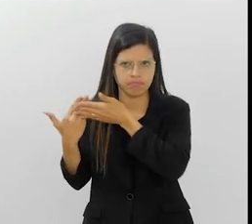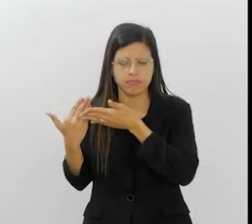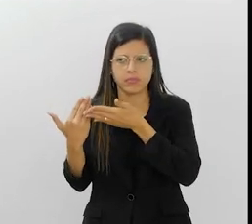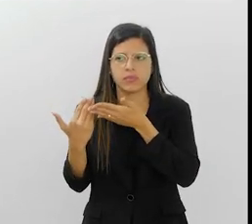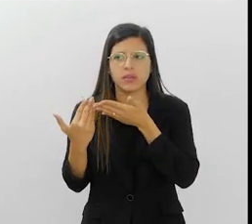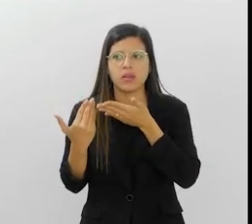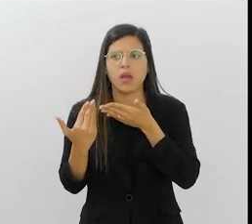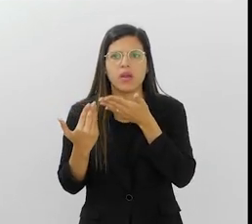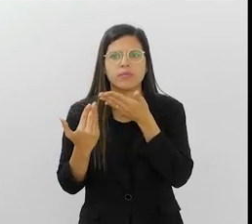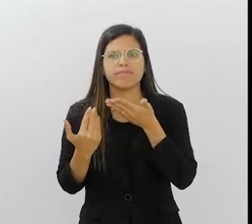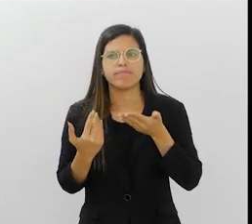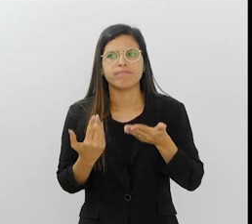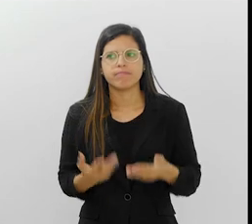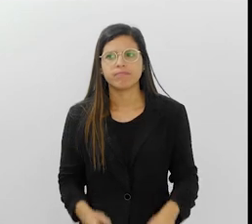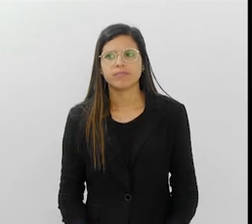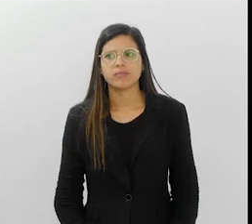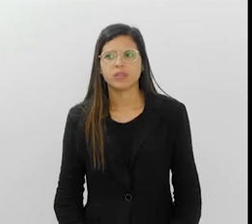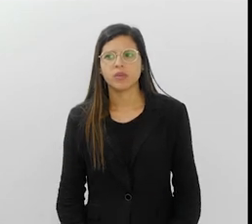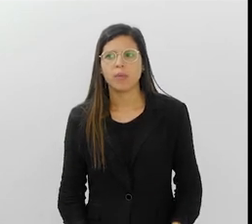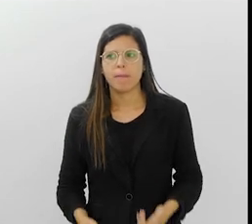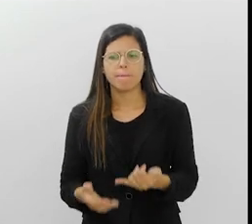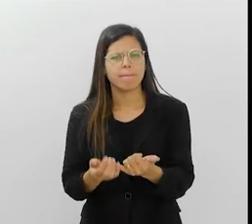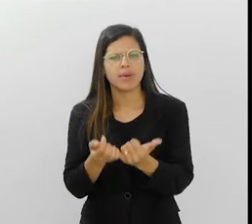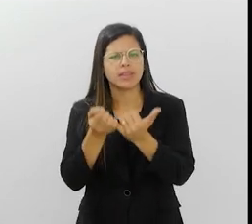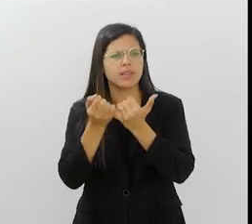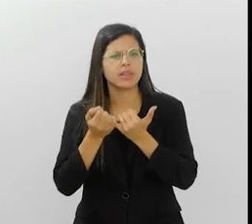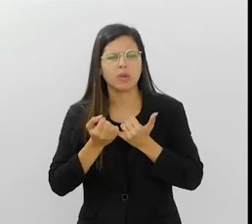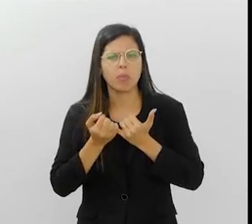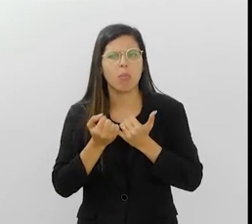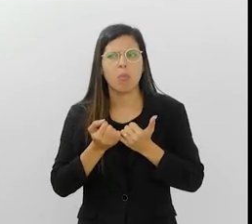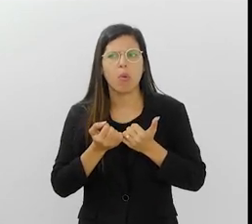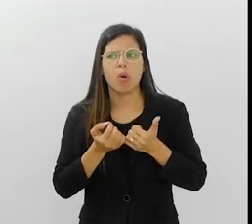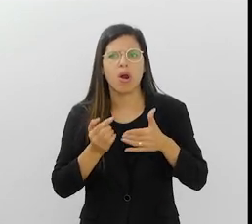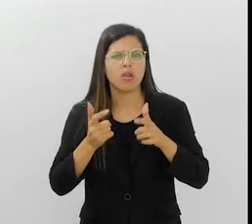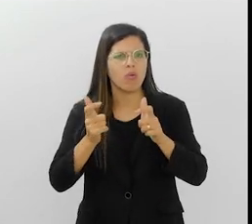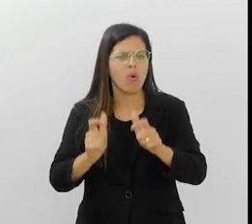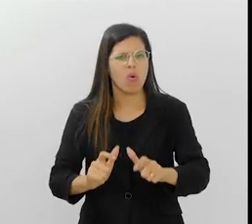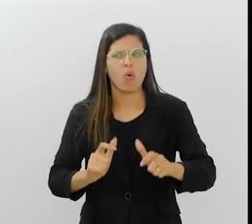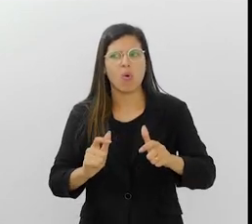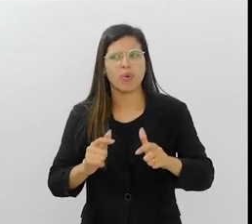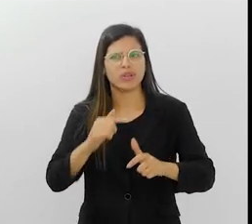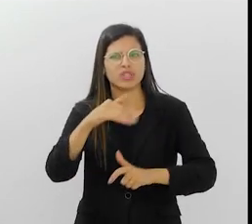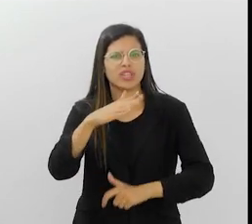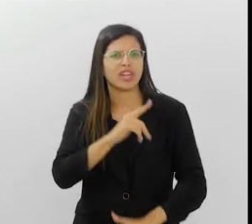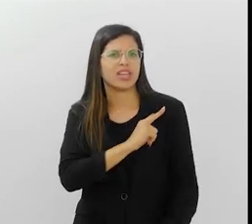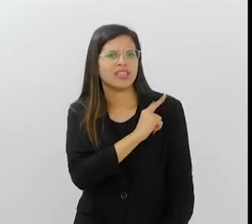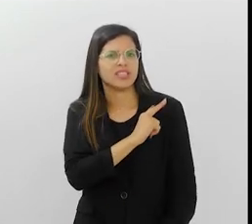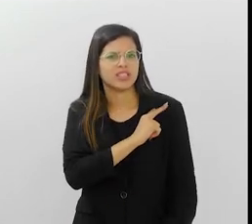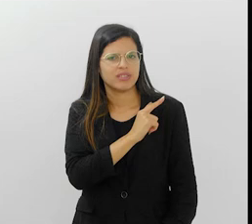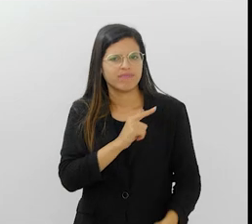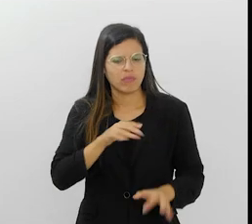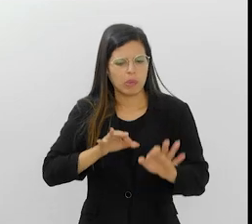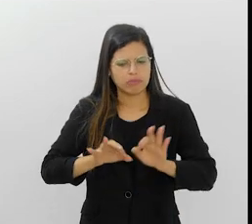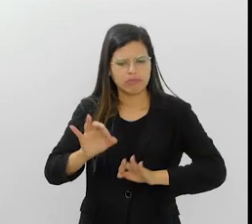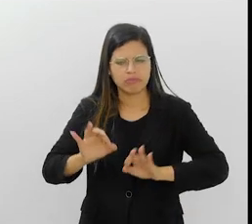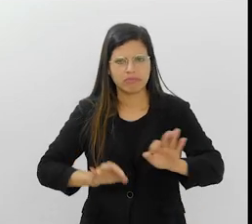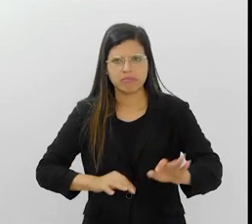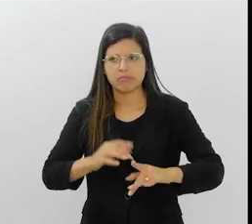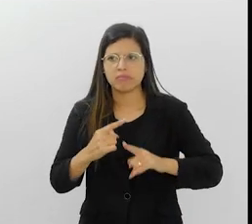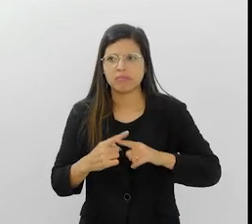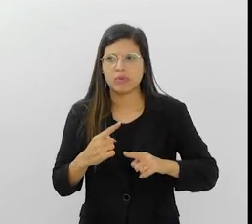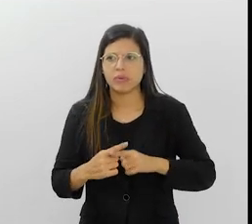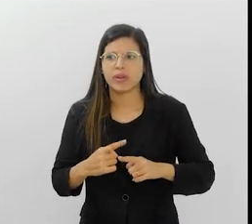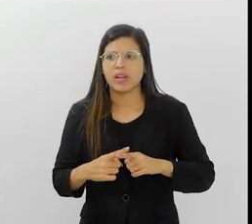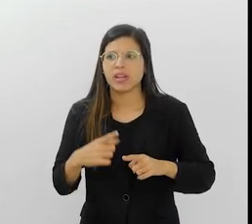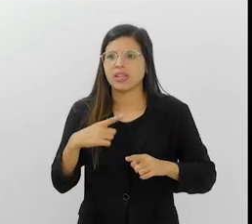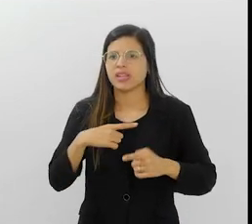E eu me pergunto aqui... O patrimônio, onde está esse patrimônio? Com quem é que está gerenciando? Porque certamente